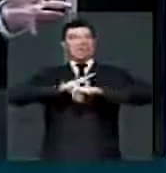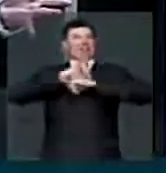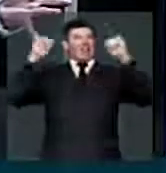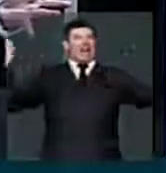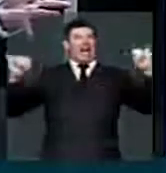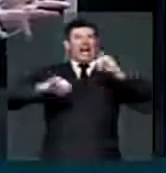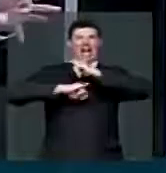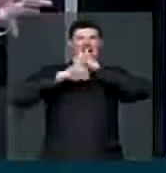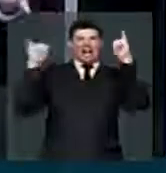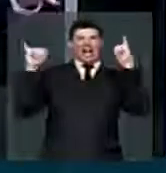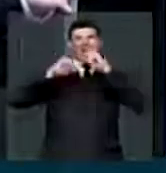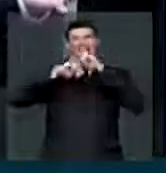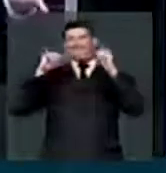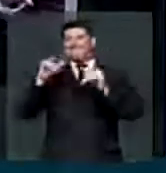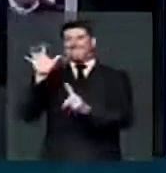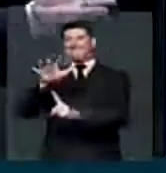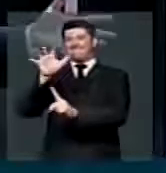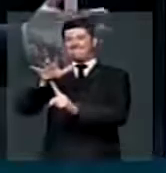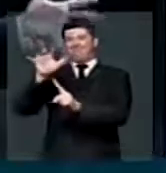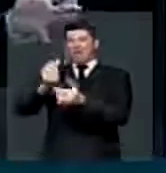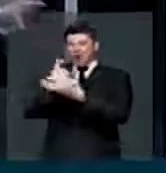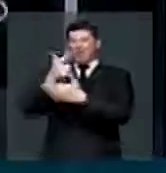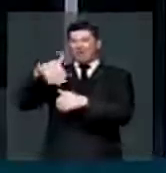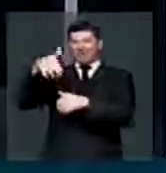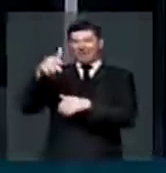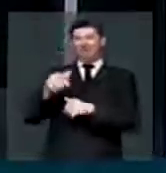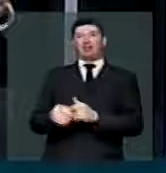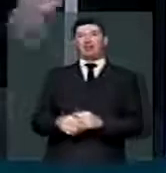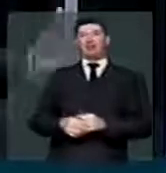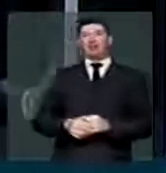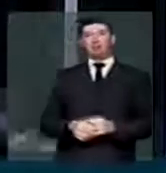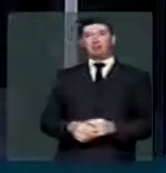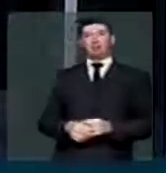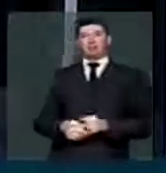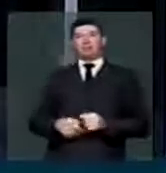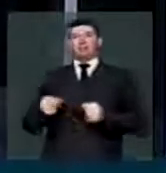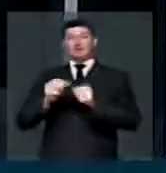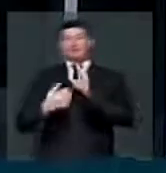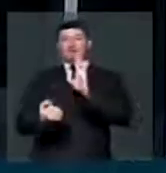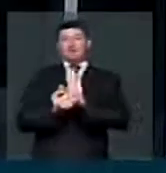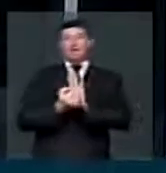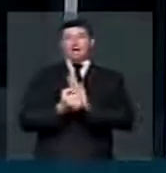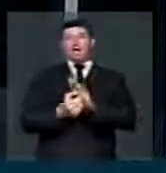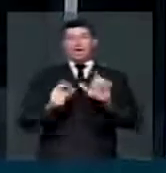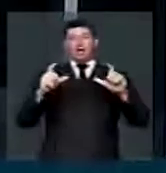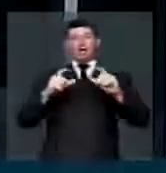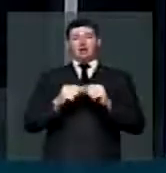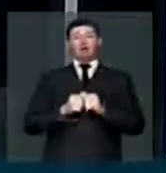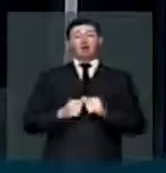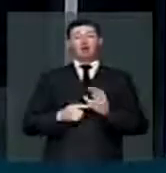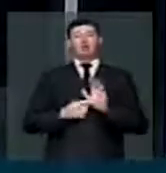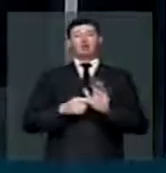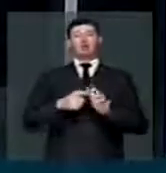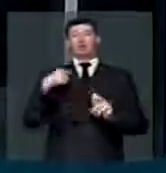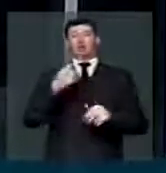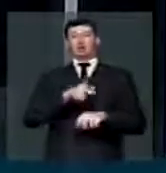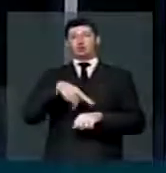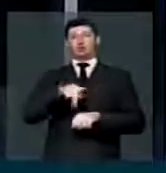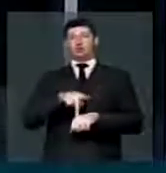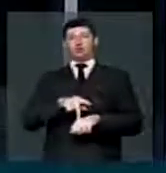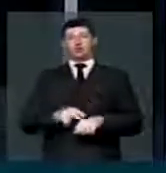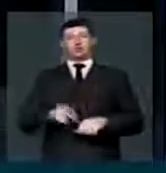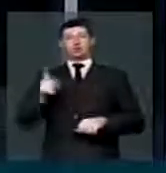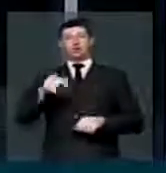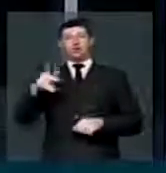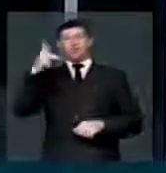o trabalho de incentivar o consumo, de criar estereótipos e de cada vez mais transformar o nosso país